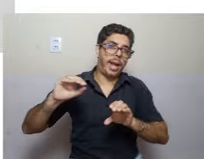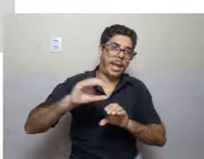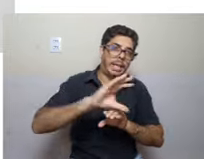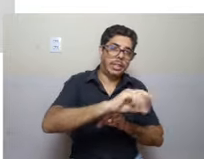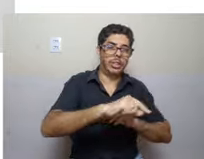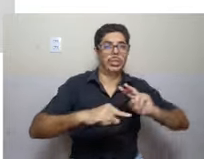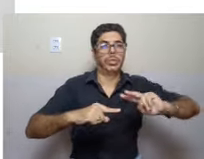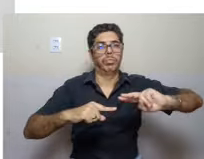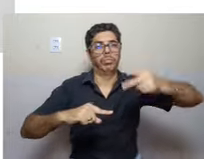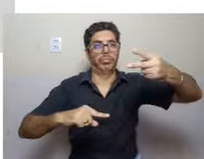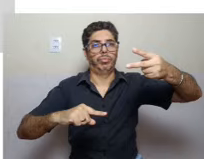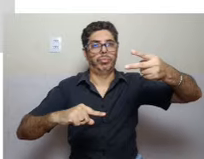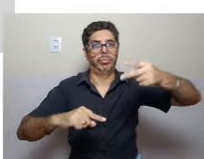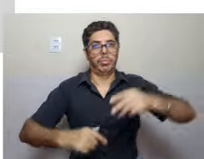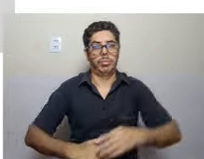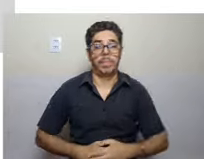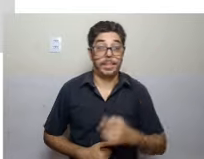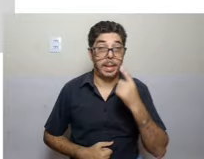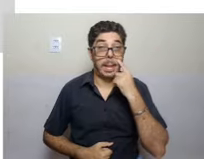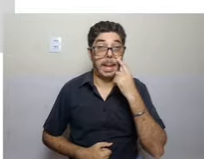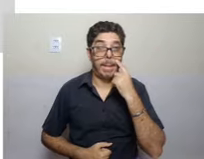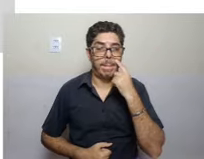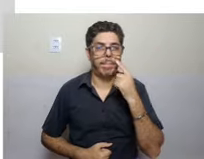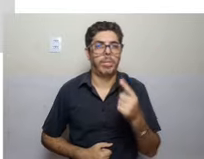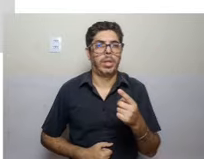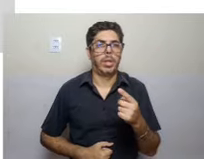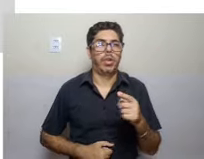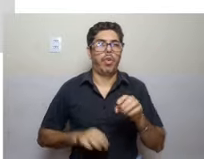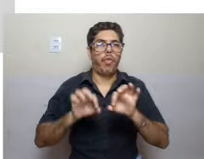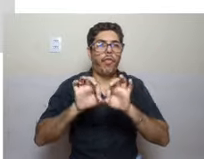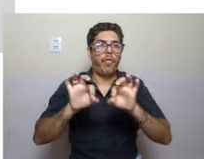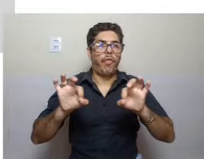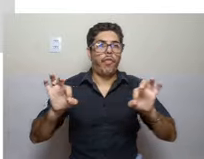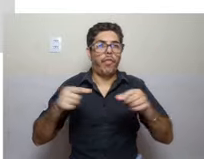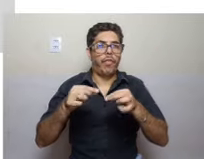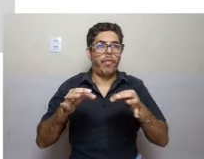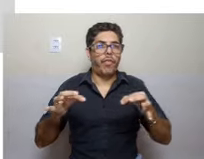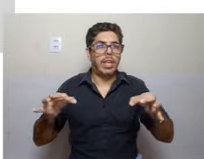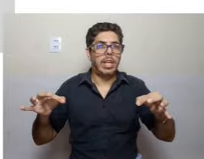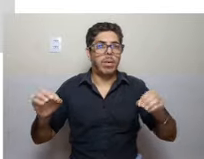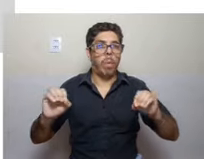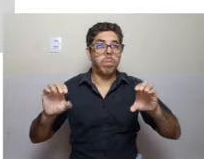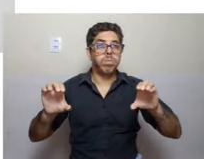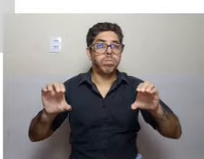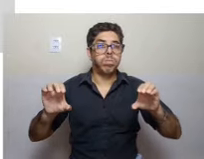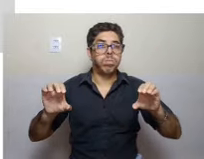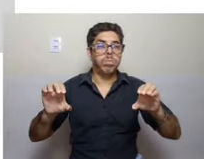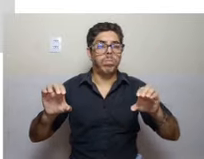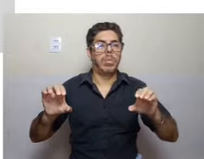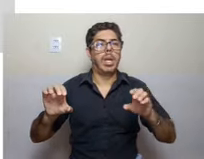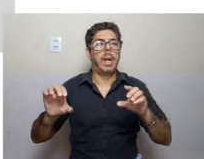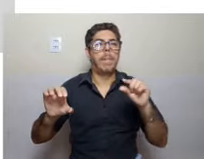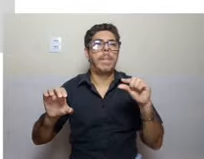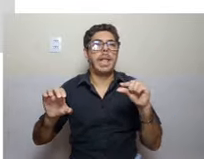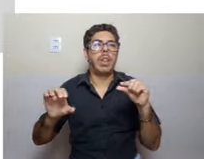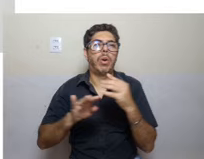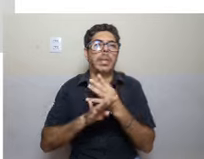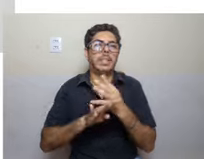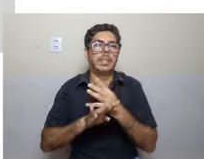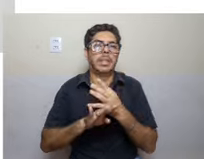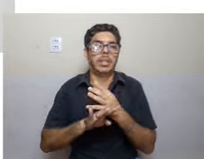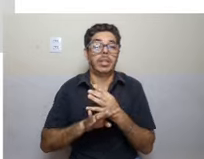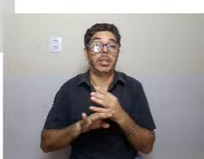geometria do fio condutor, você pode perceber que os fios grossos têm menor resistência do que os fios mais finos. Fios